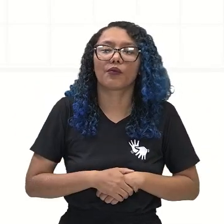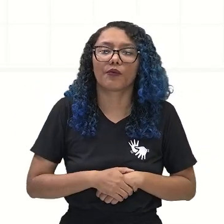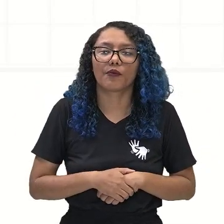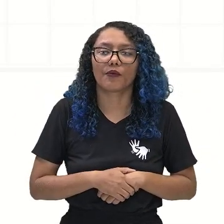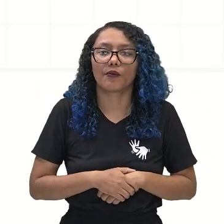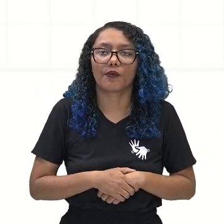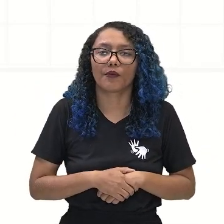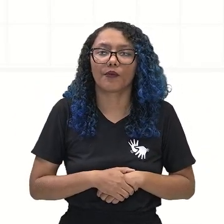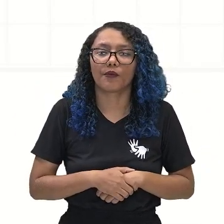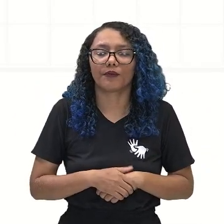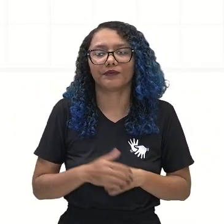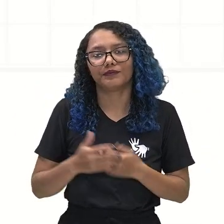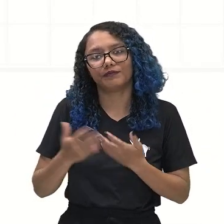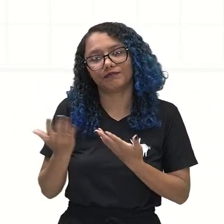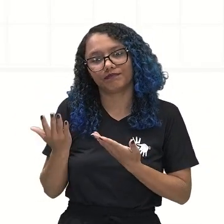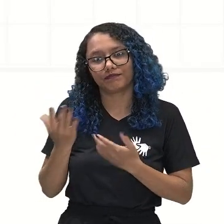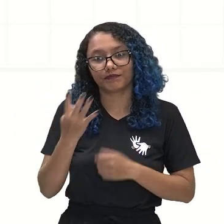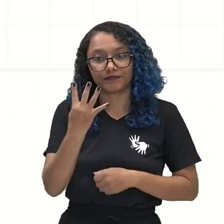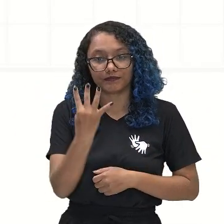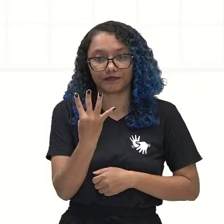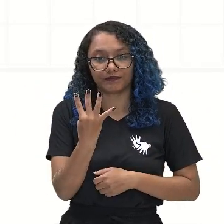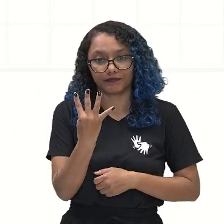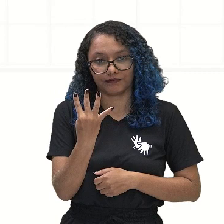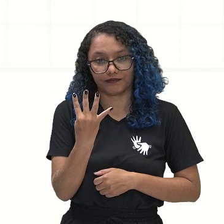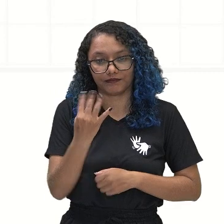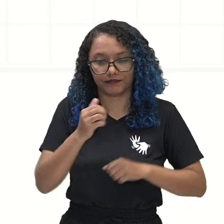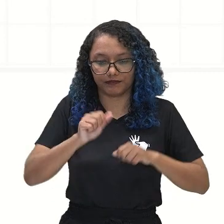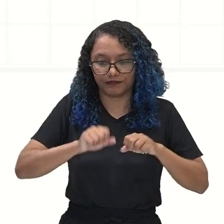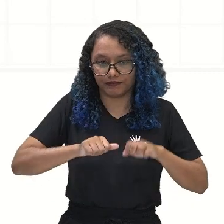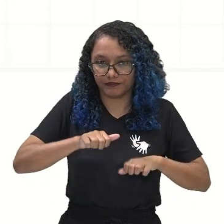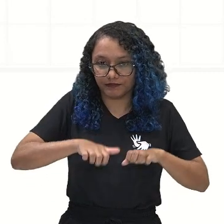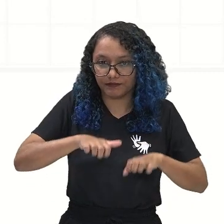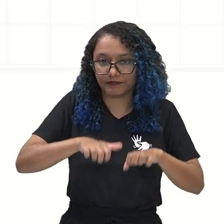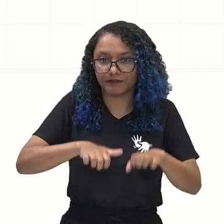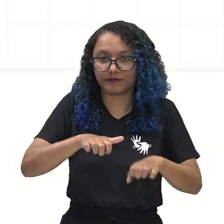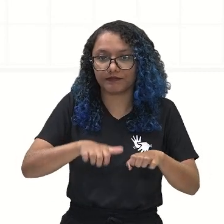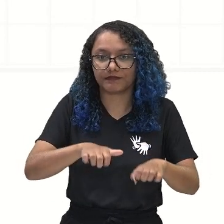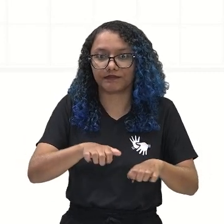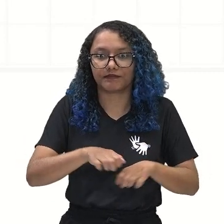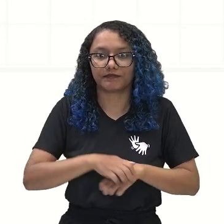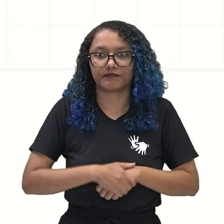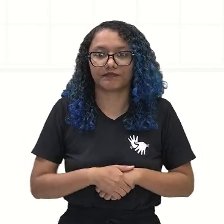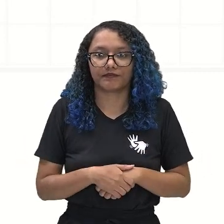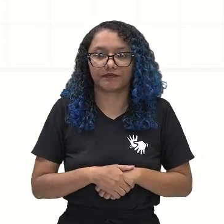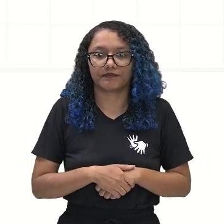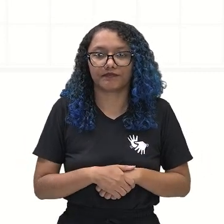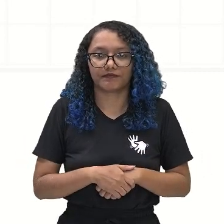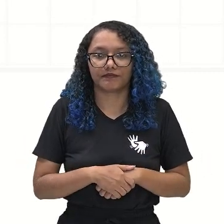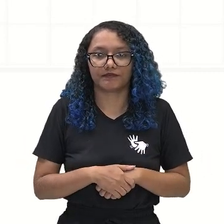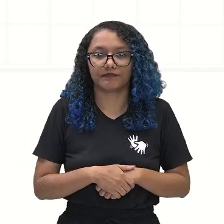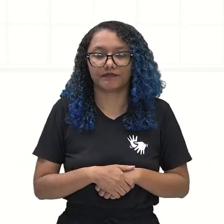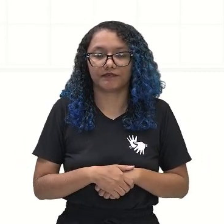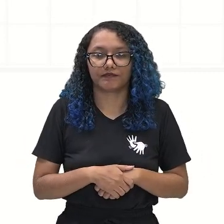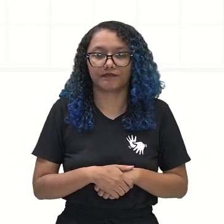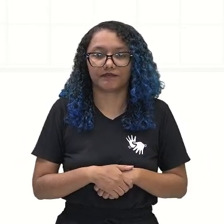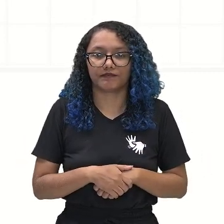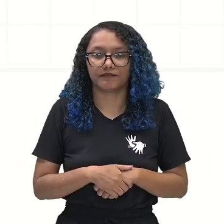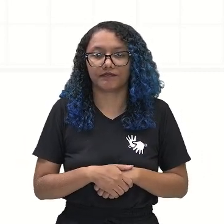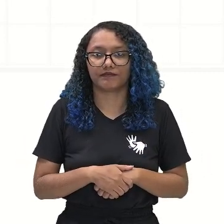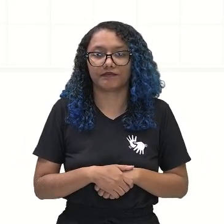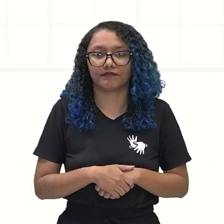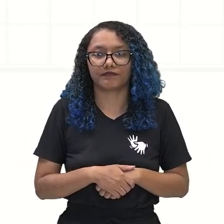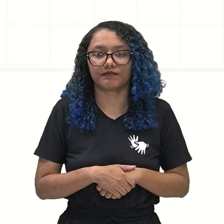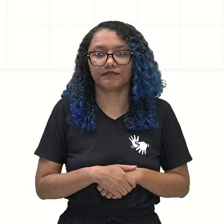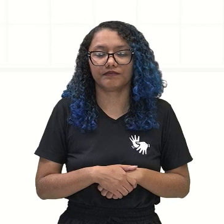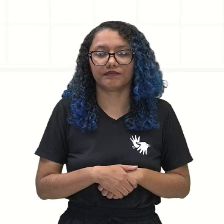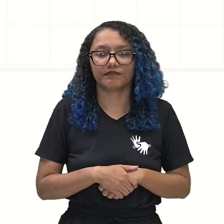elas possuem 4 membros inferiores. Portanto, olha, como eu chamei patos de